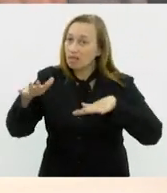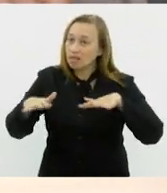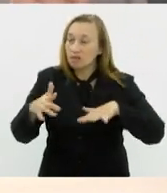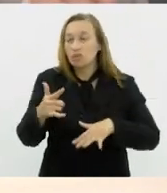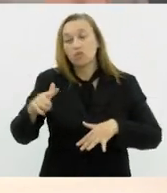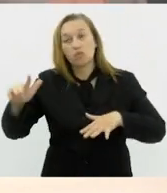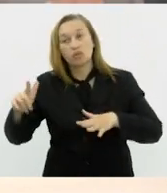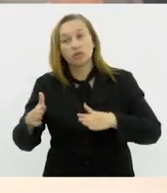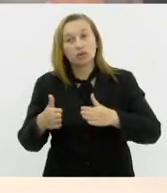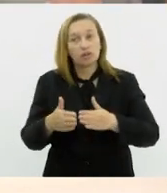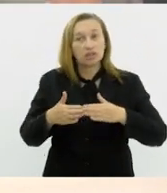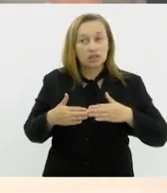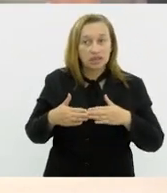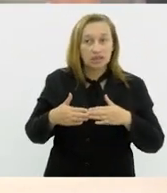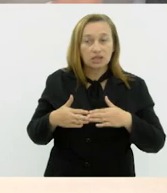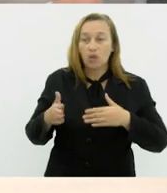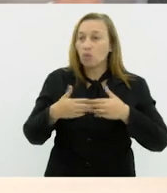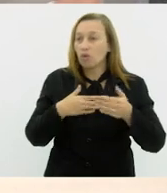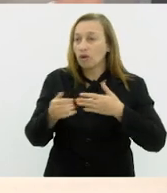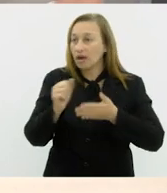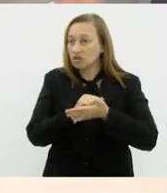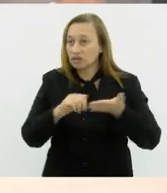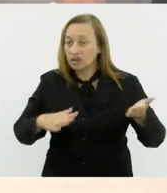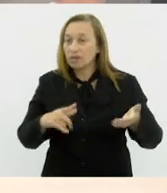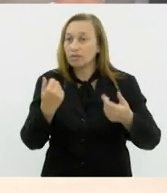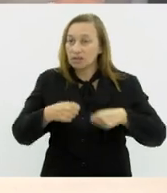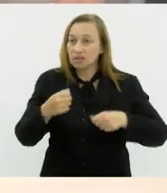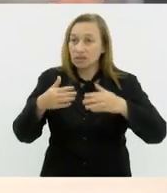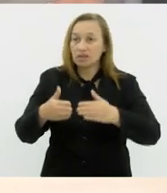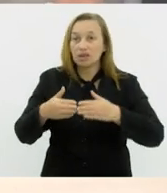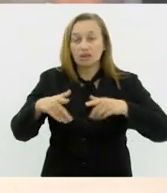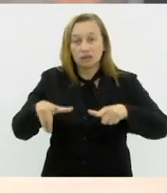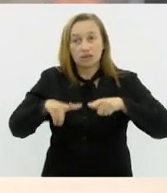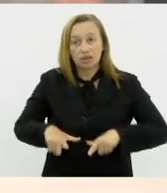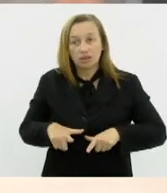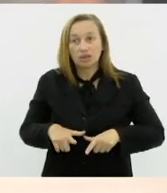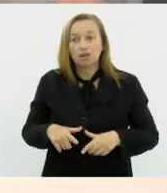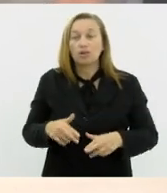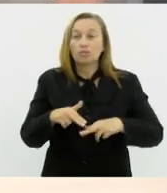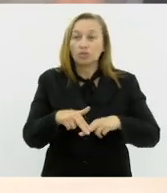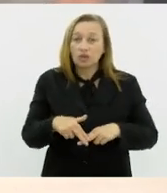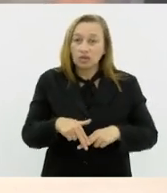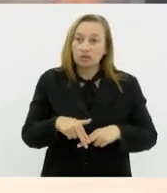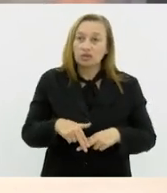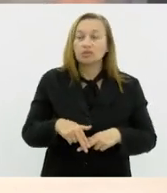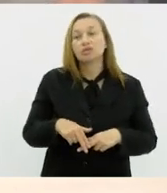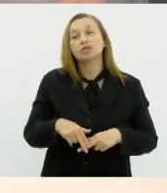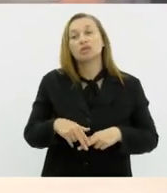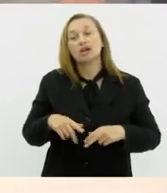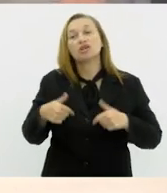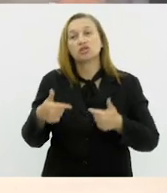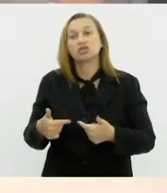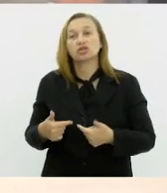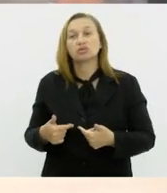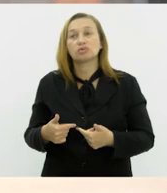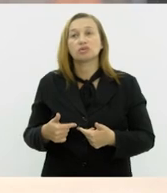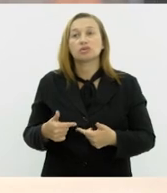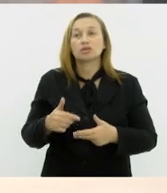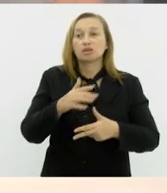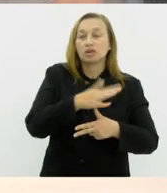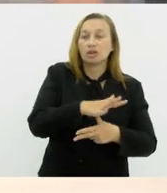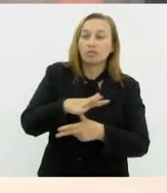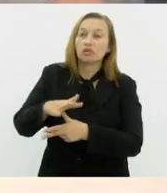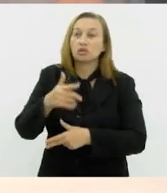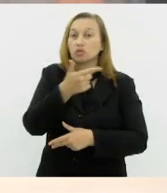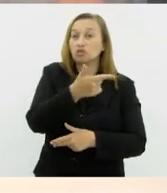do DSEA. Qualquer atividade tem que ser licenciada. Por isso que nós embargamos. Por que nós podemos embargar esses helipontos em